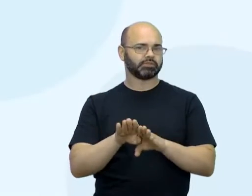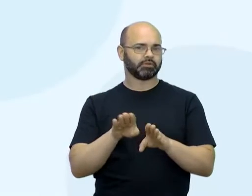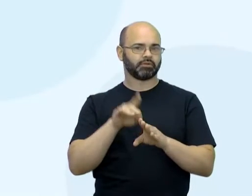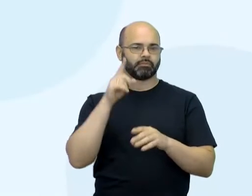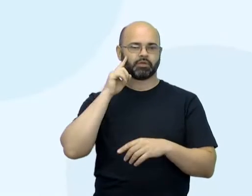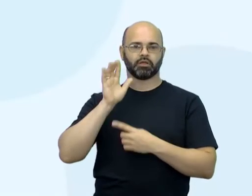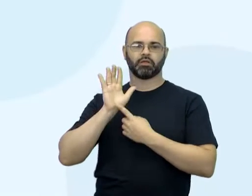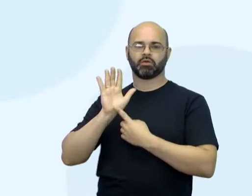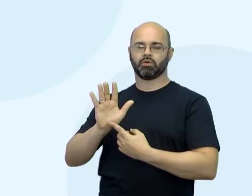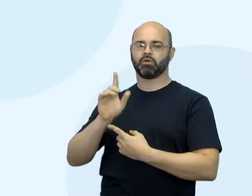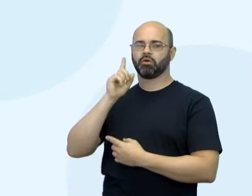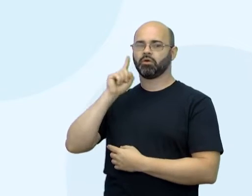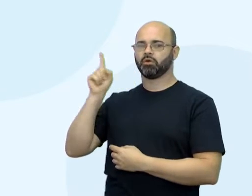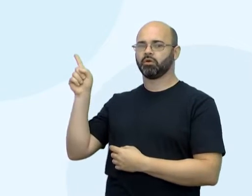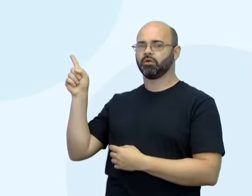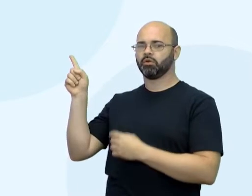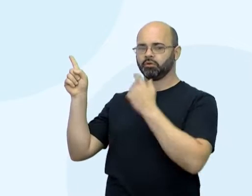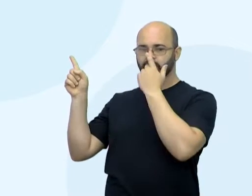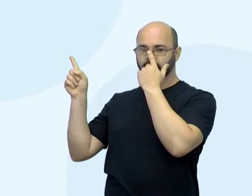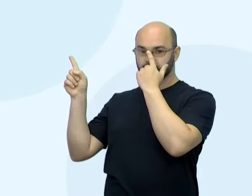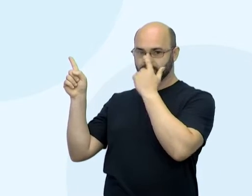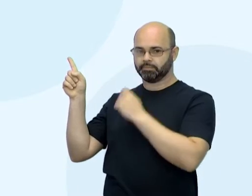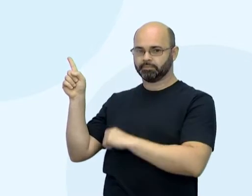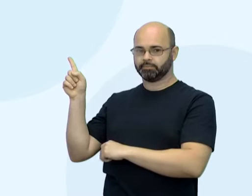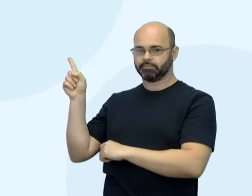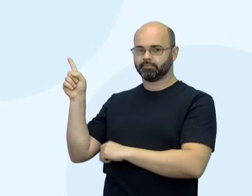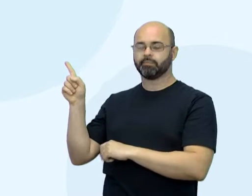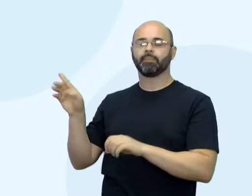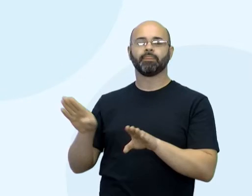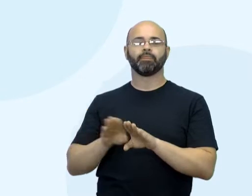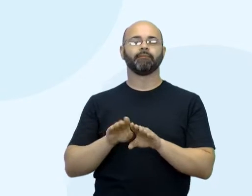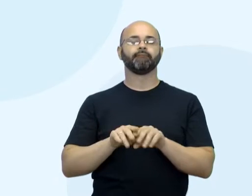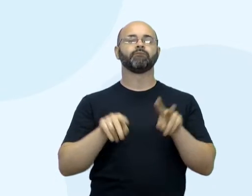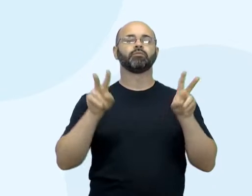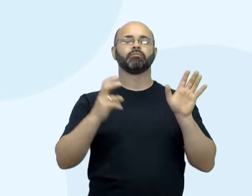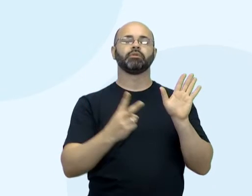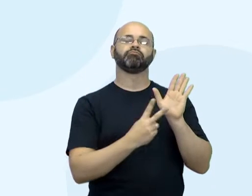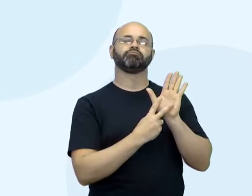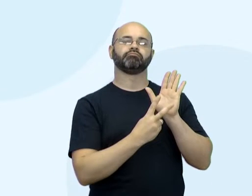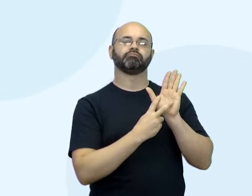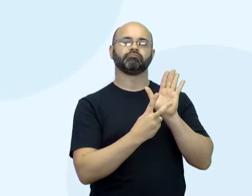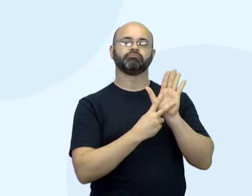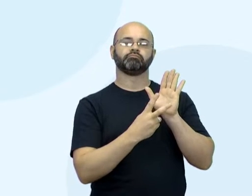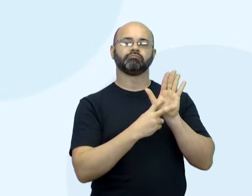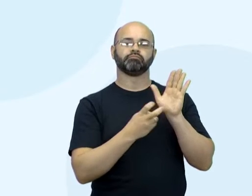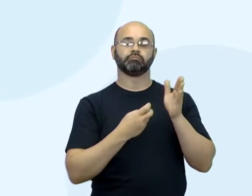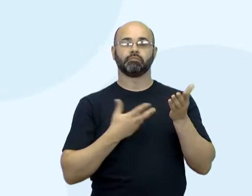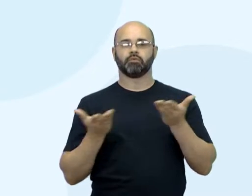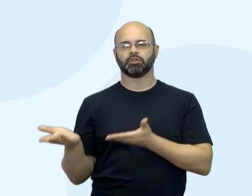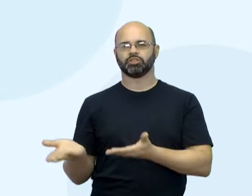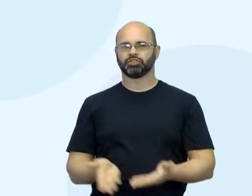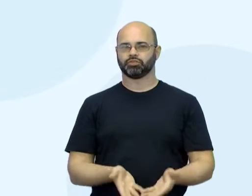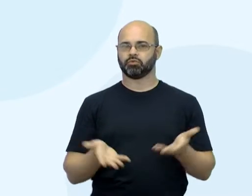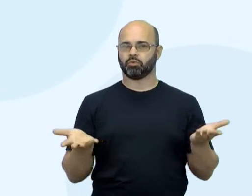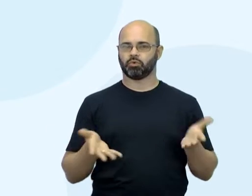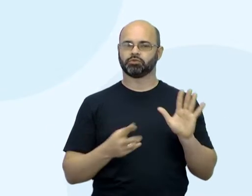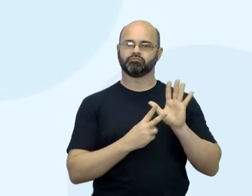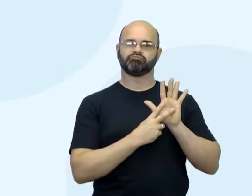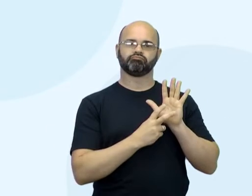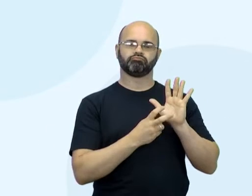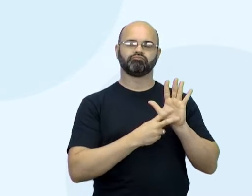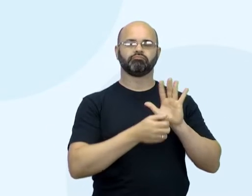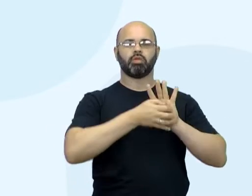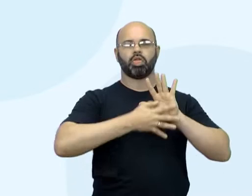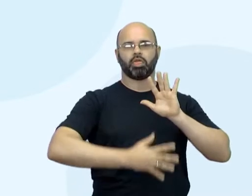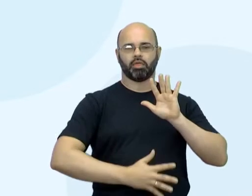lá, um exemplo também do glossário que a gente vai trazer aqui hoje. Ó. Não vai esquecer também de acessar e realizar